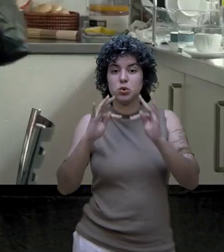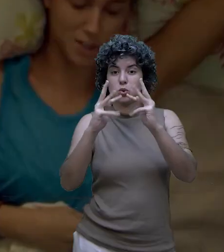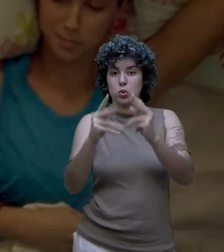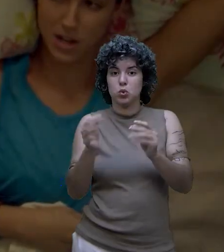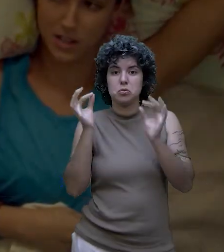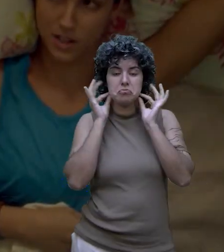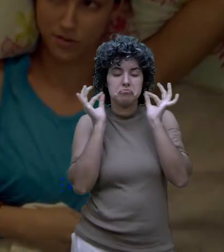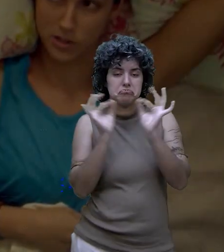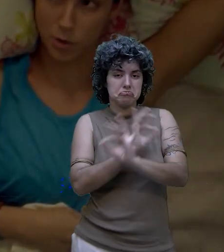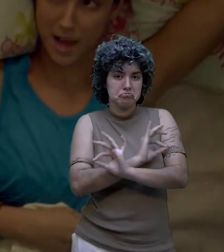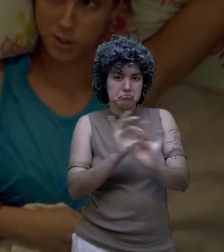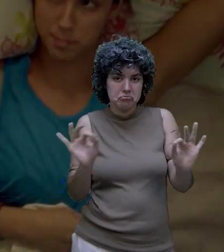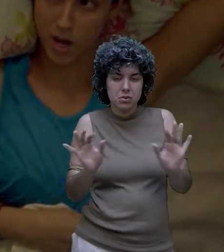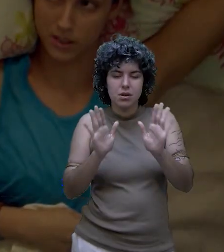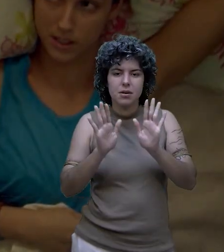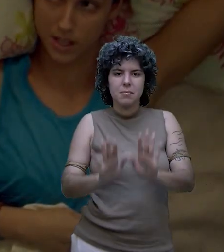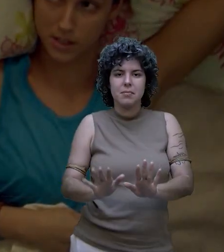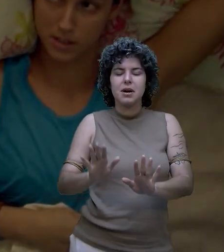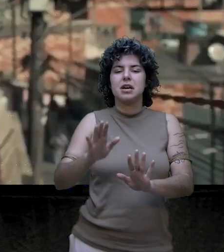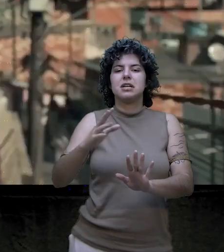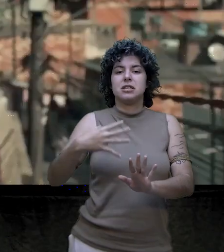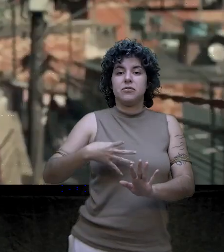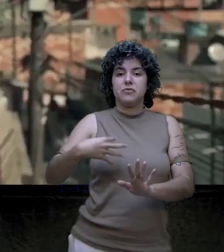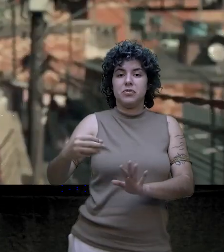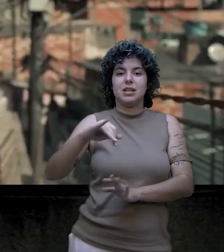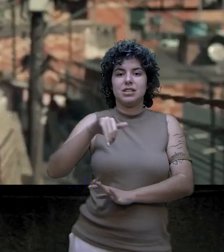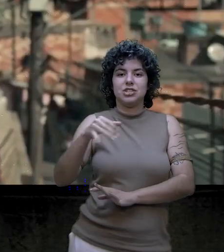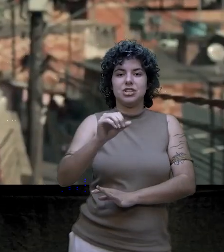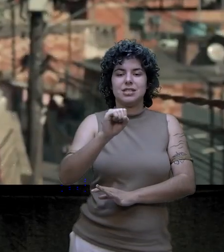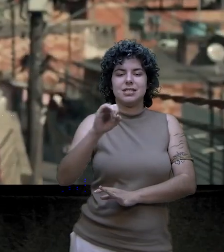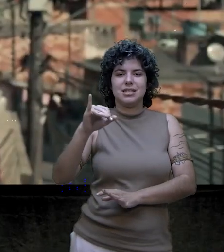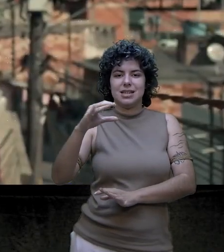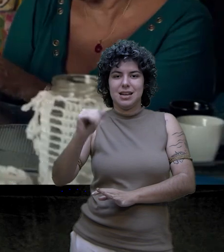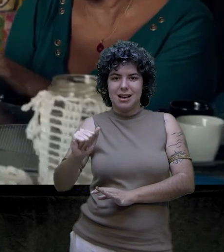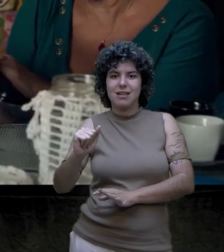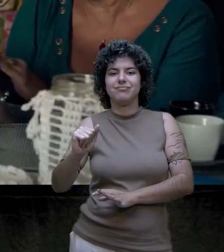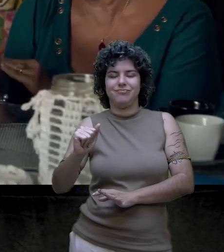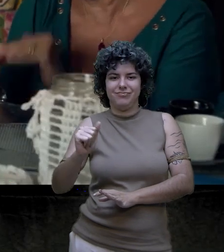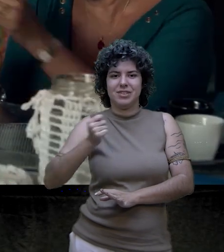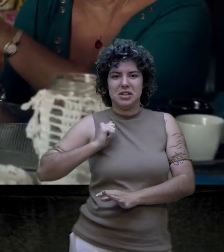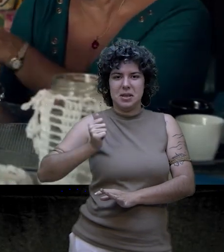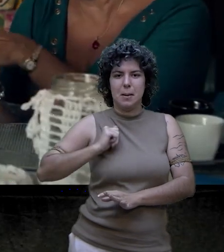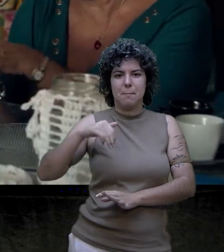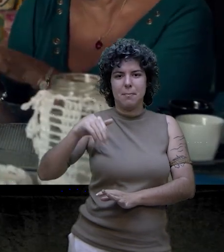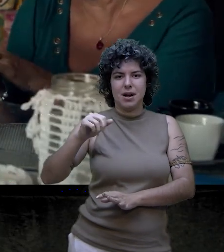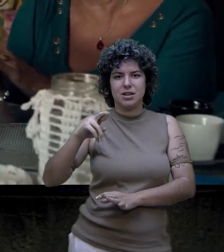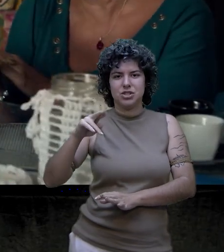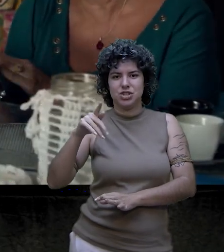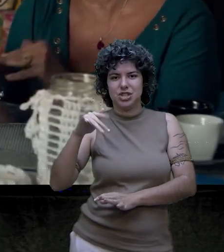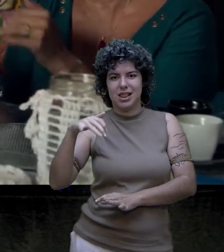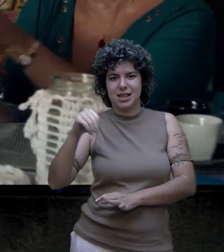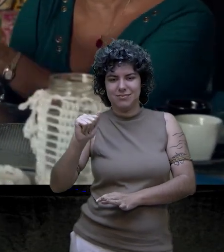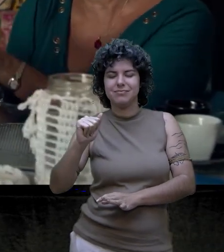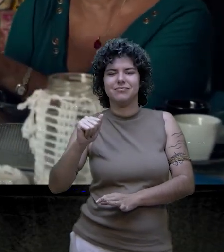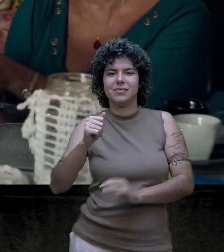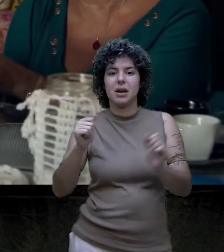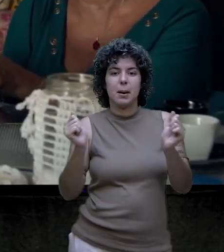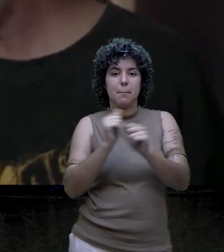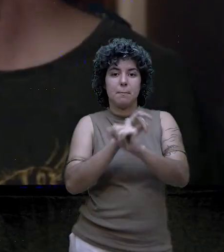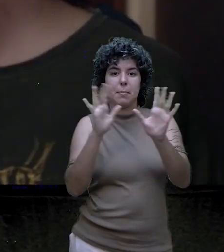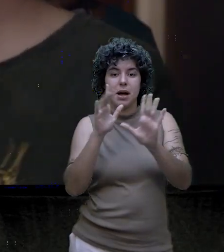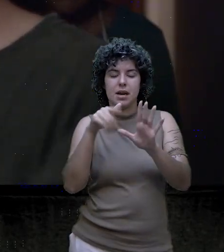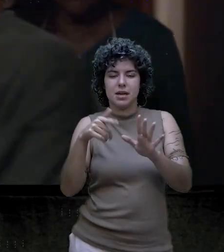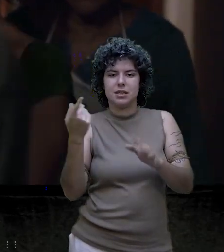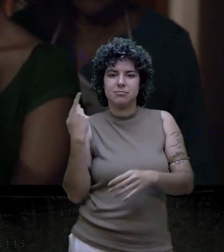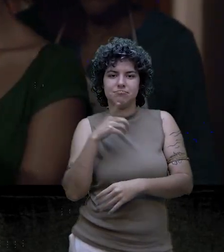bem, até que sua filha Jéssica, a incrível Camila Márdila, aparece do nada para fazer o curso pré-vestibular e derrubar